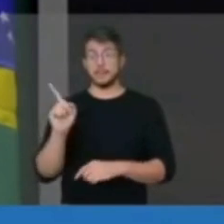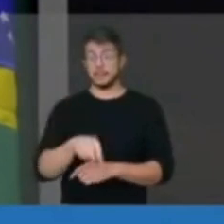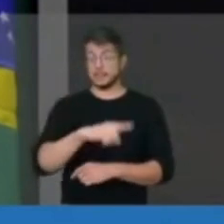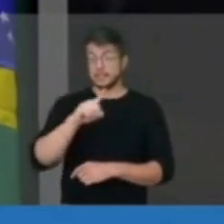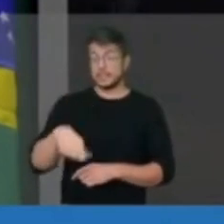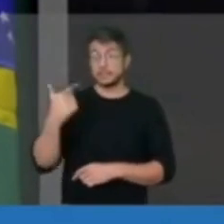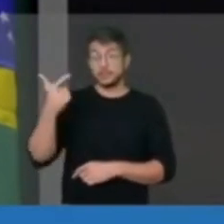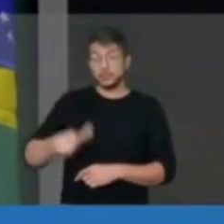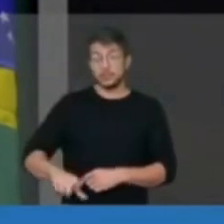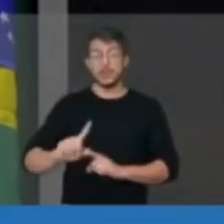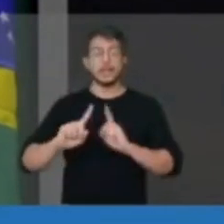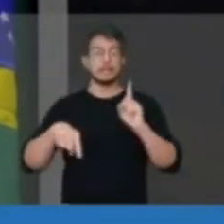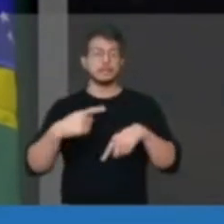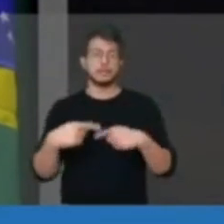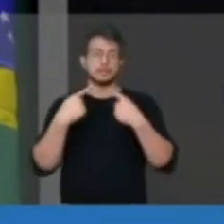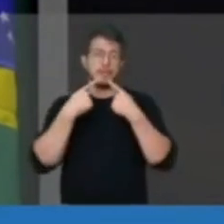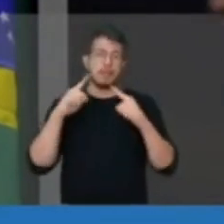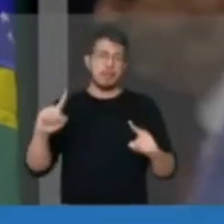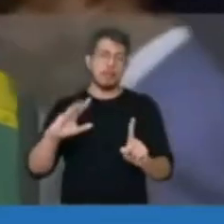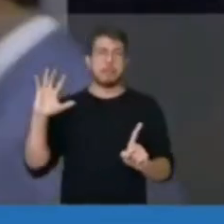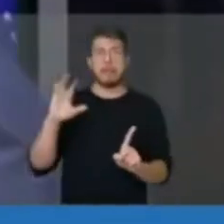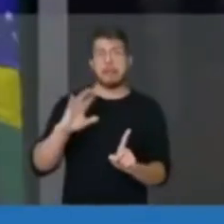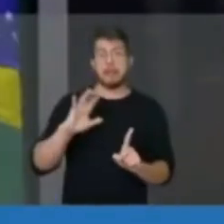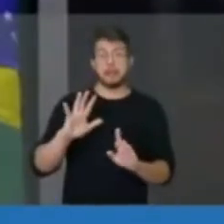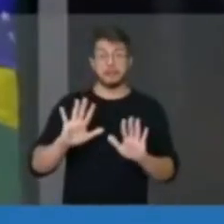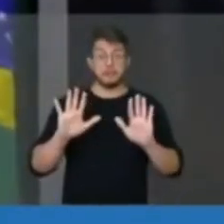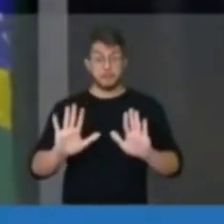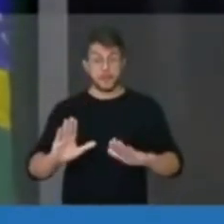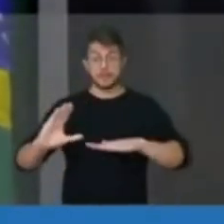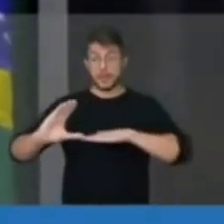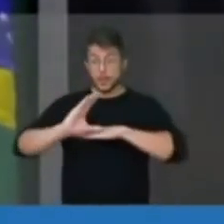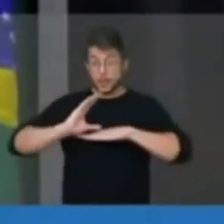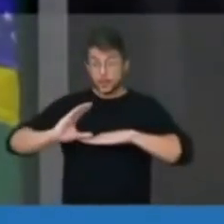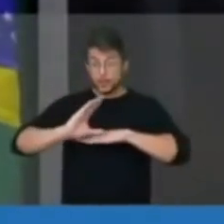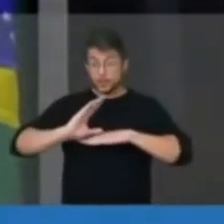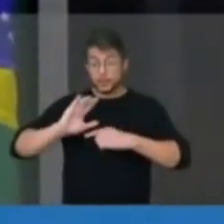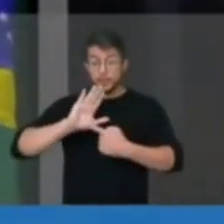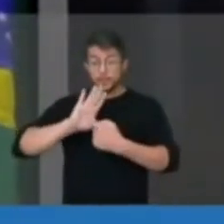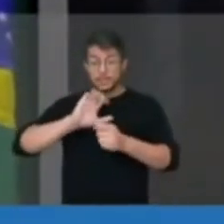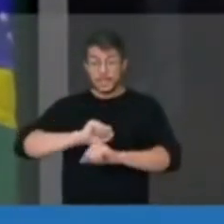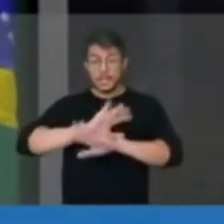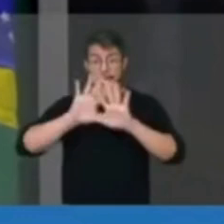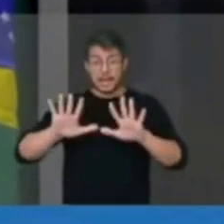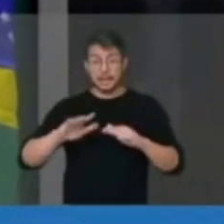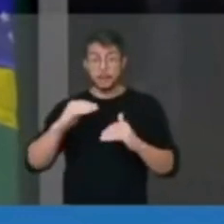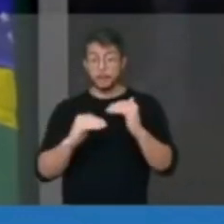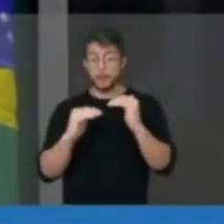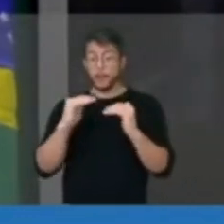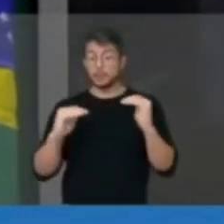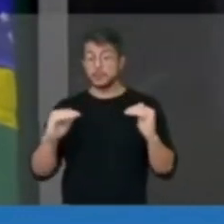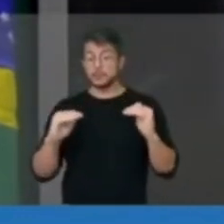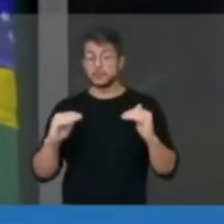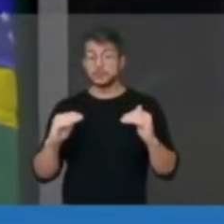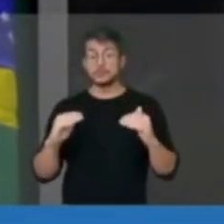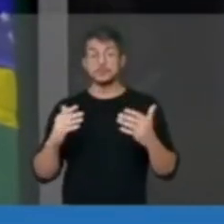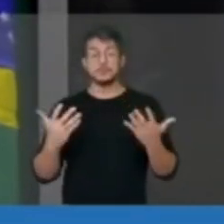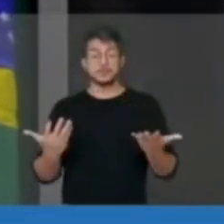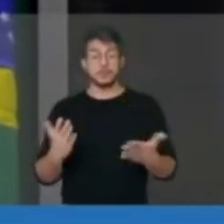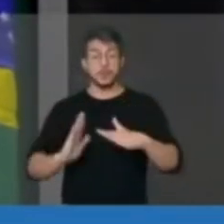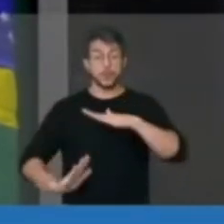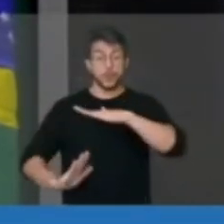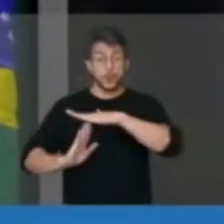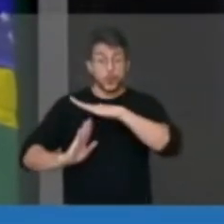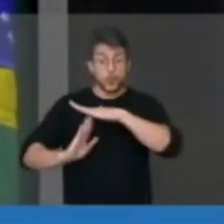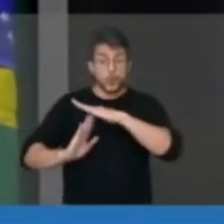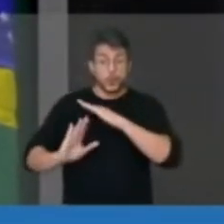gente reclamando de intervenção do Supremo. A Constituição é clara, que a representação tem que ser proporcional e que o único limite é